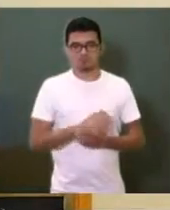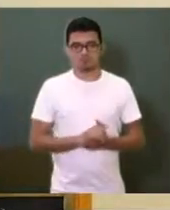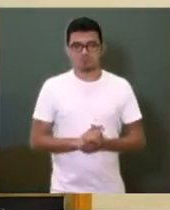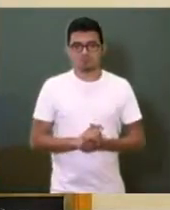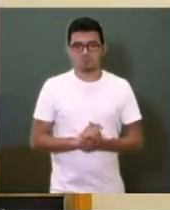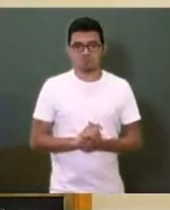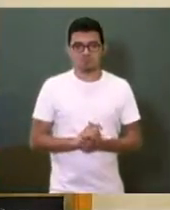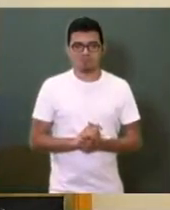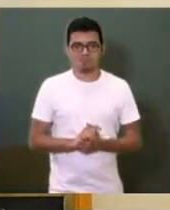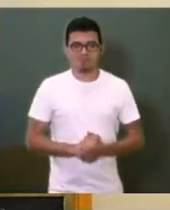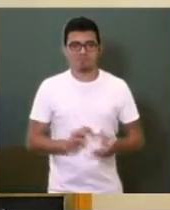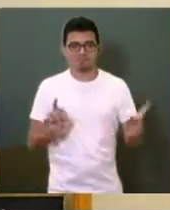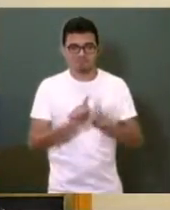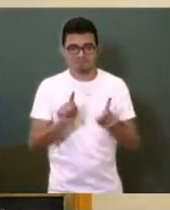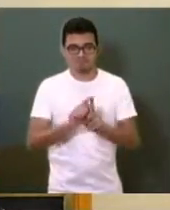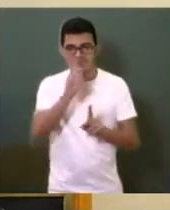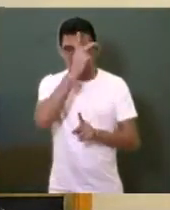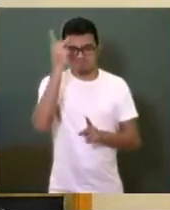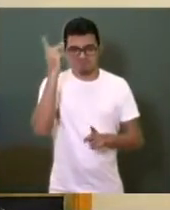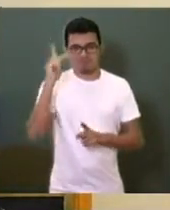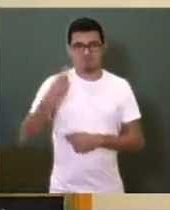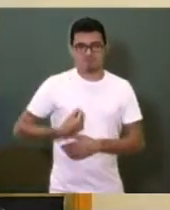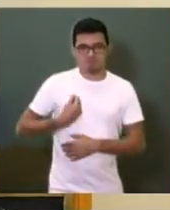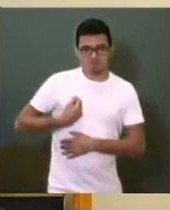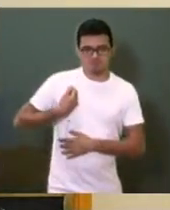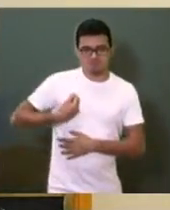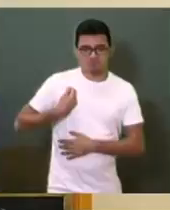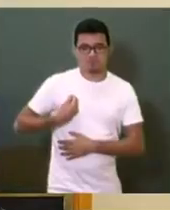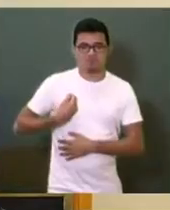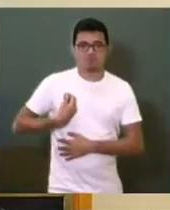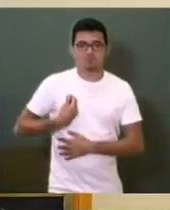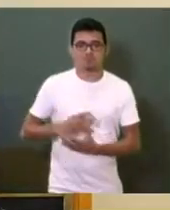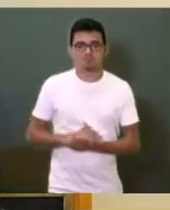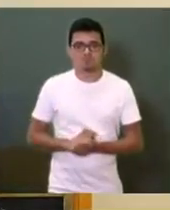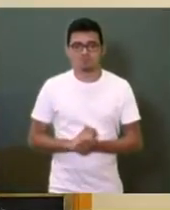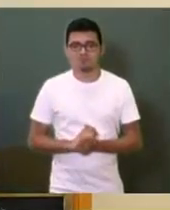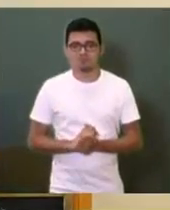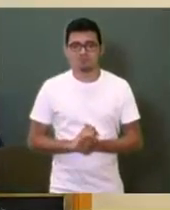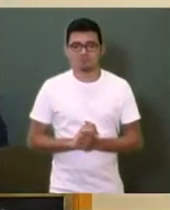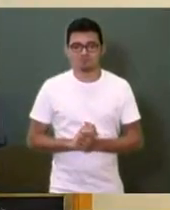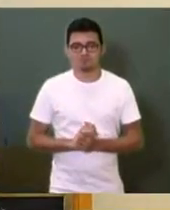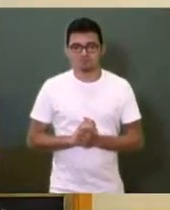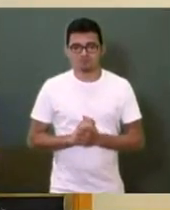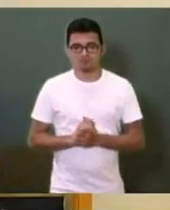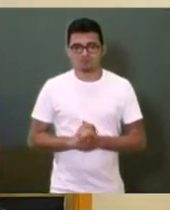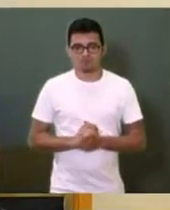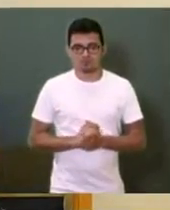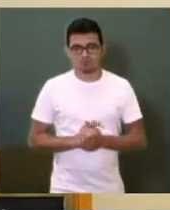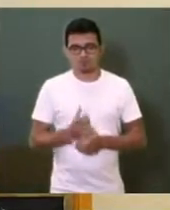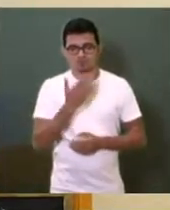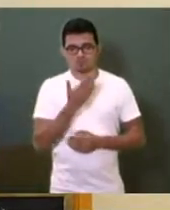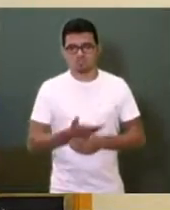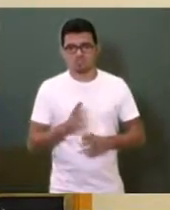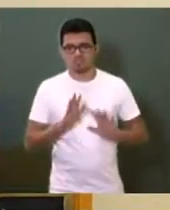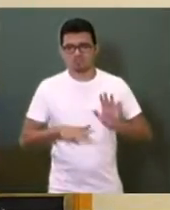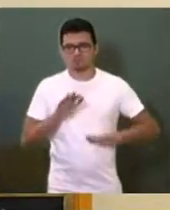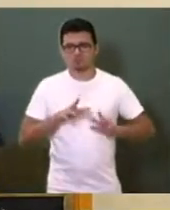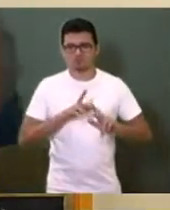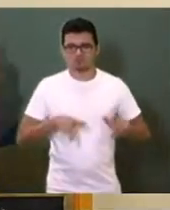e os demais que estão aqui você vai se abdicando de muitas coisas